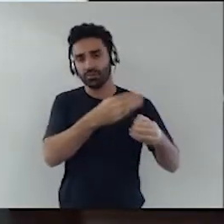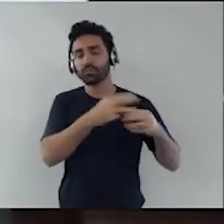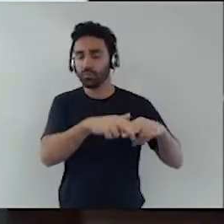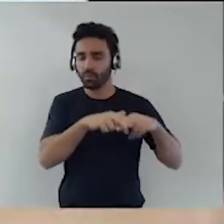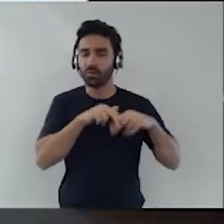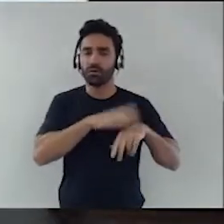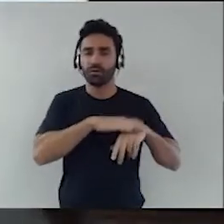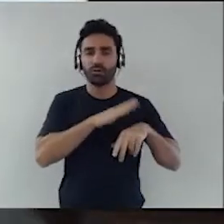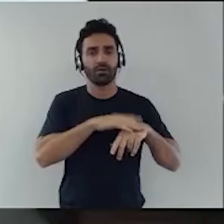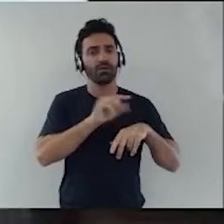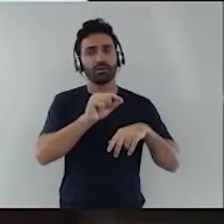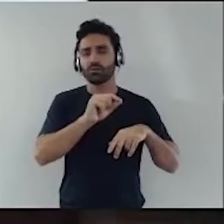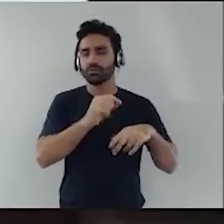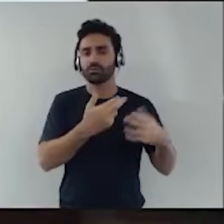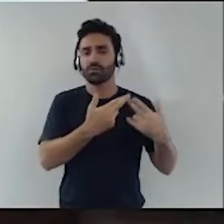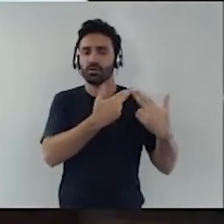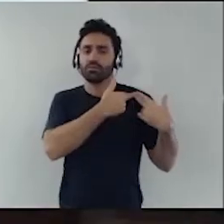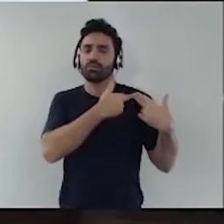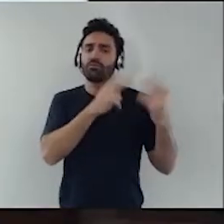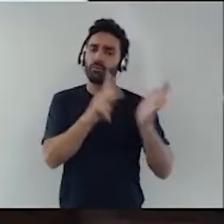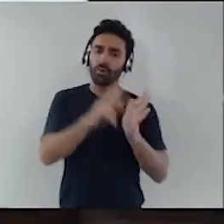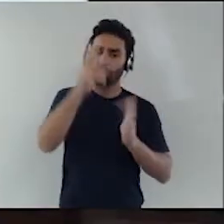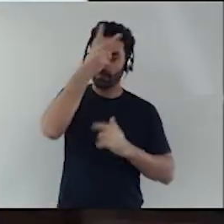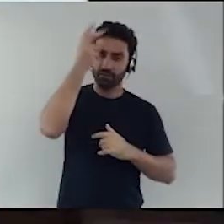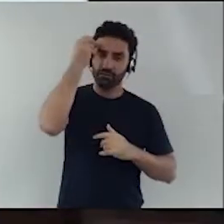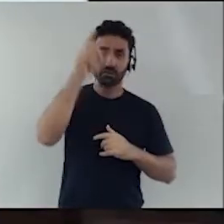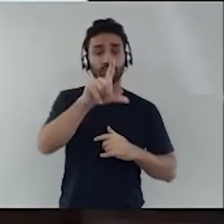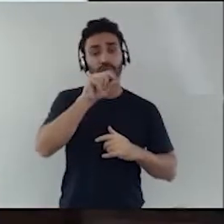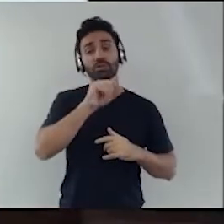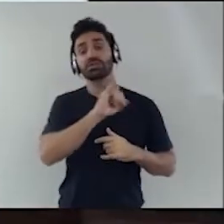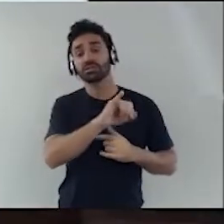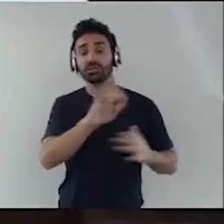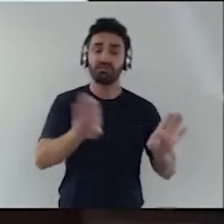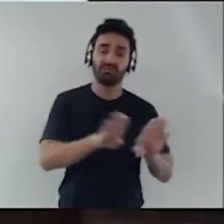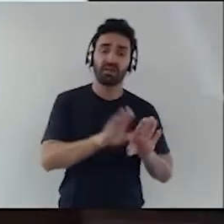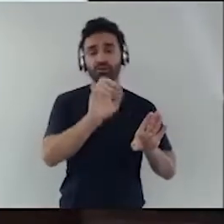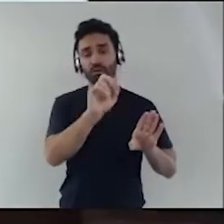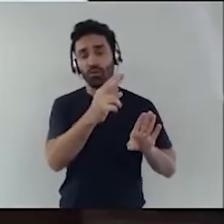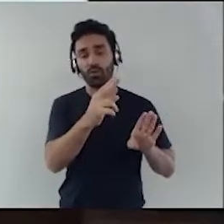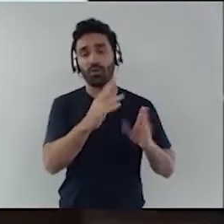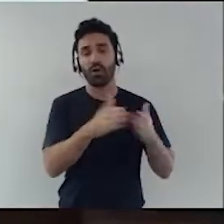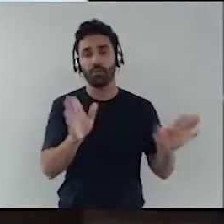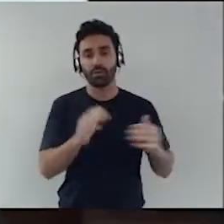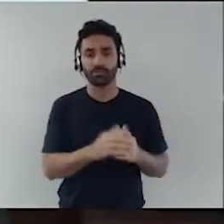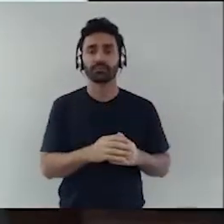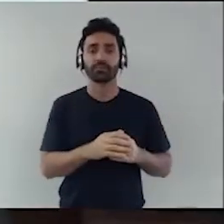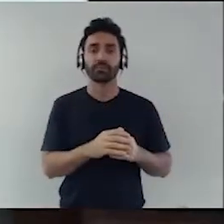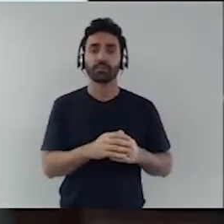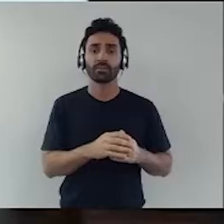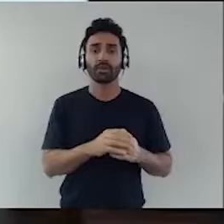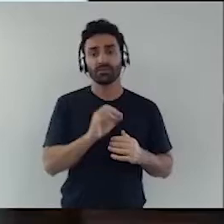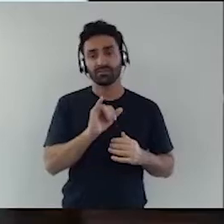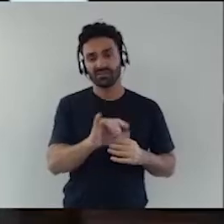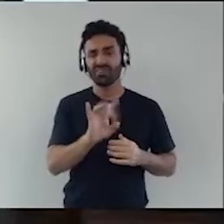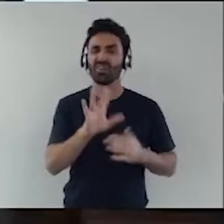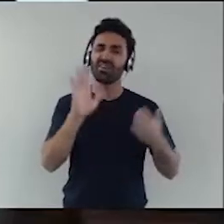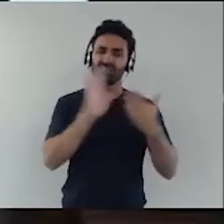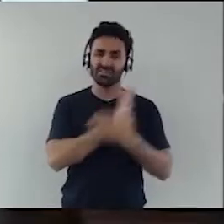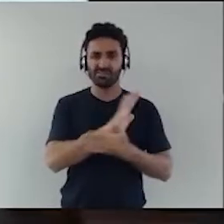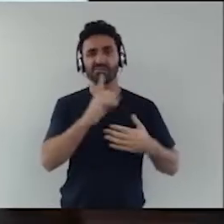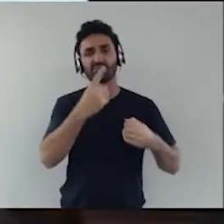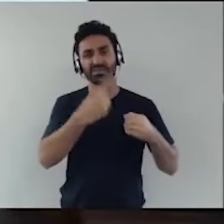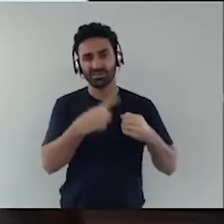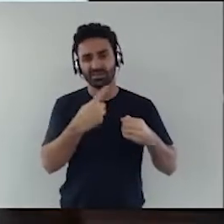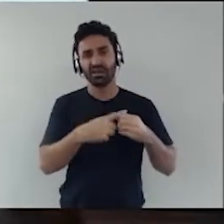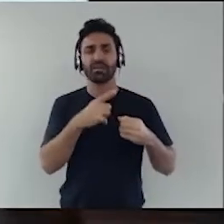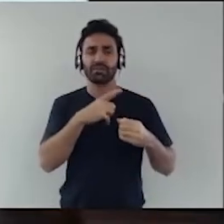Né? O prefeito mora na cidade, né? Excetuando-se sertões por aí, em que o prefeito ganha eleição e vai morar na capital, né? Bem longe